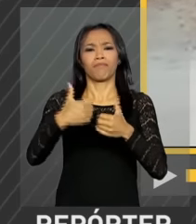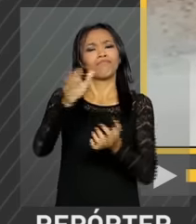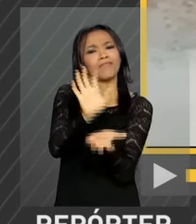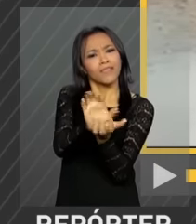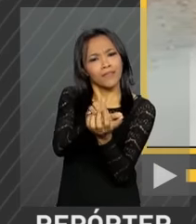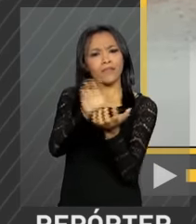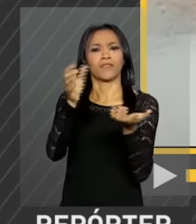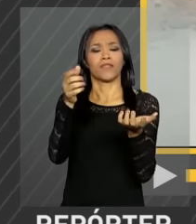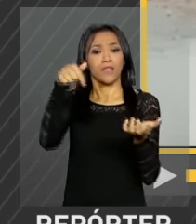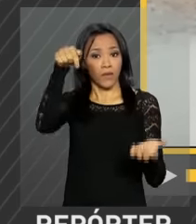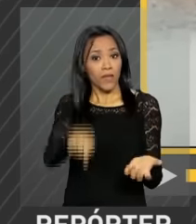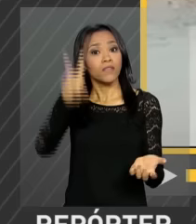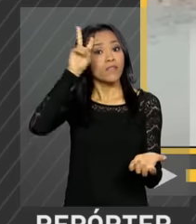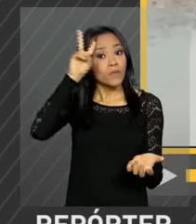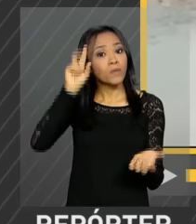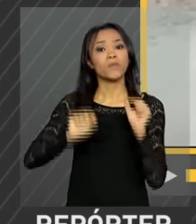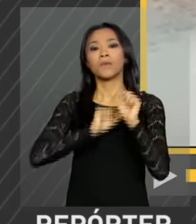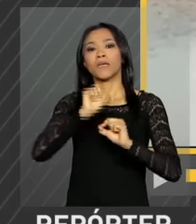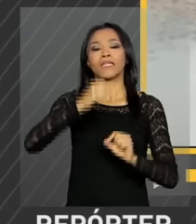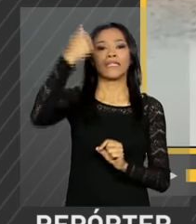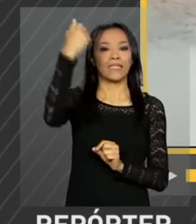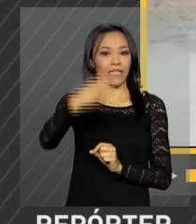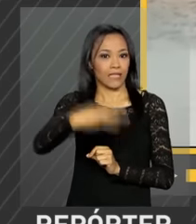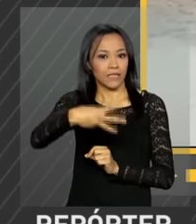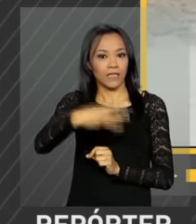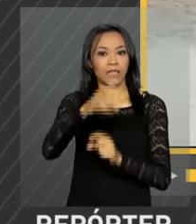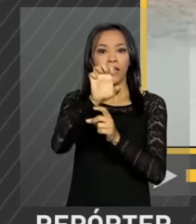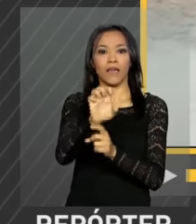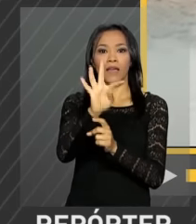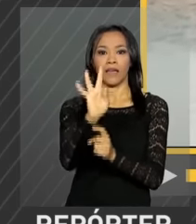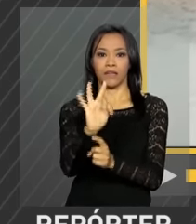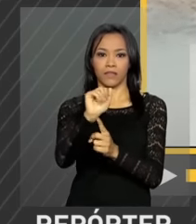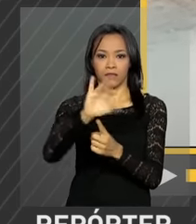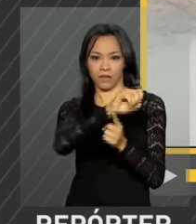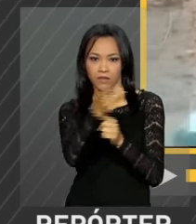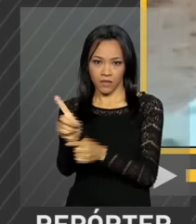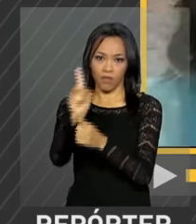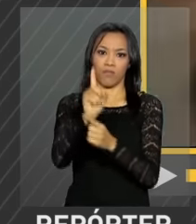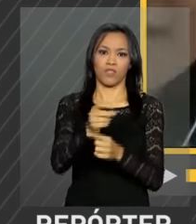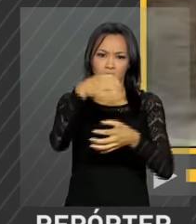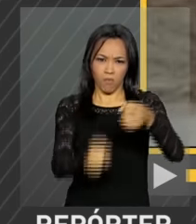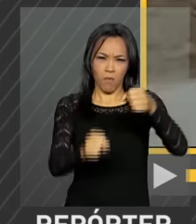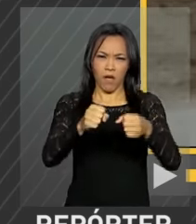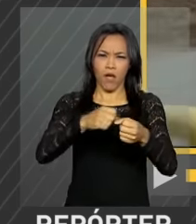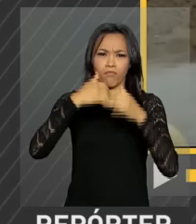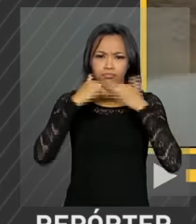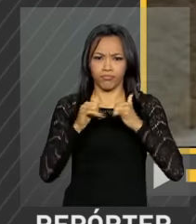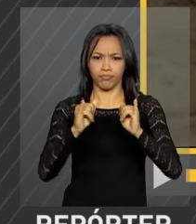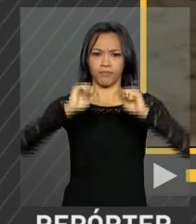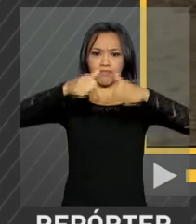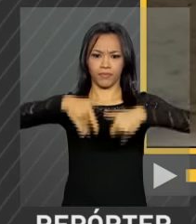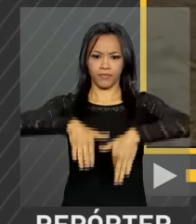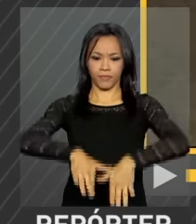Michel Temer inaugura nesta segunda-feira a terceira estação de bombeamento do projeto de integração do Rio São Francisco. Eu vou mostrar para vocês porque a água